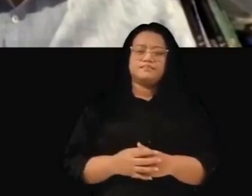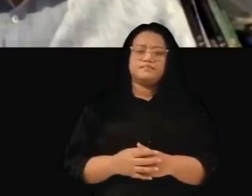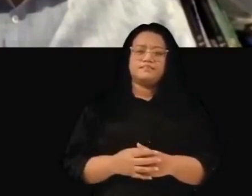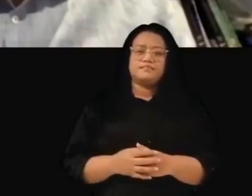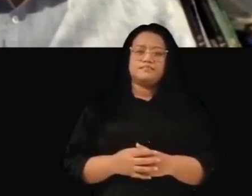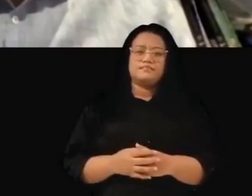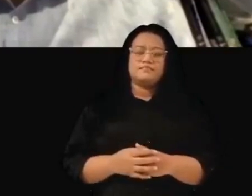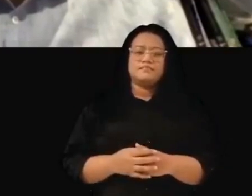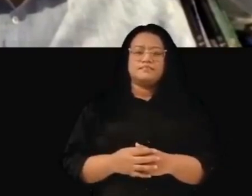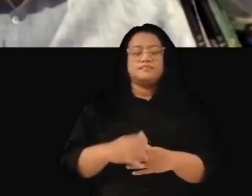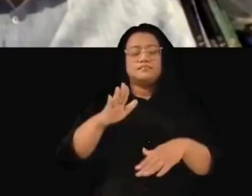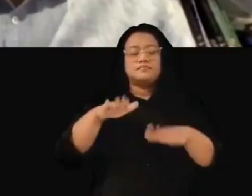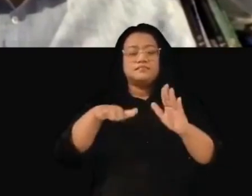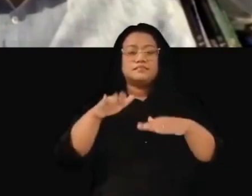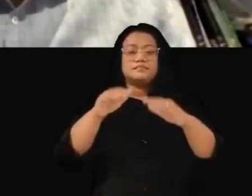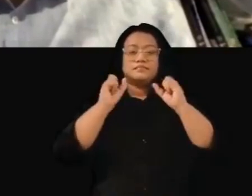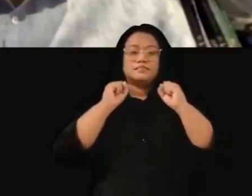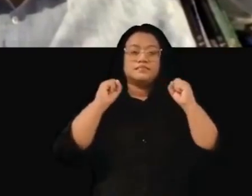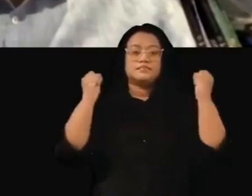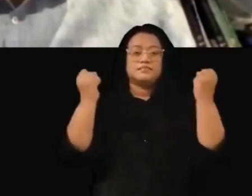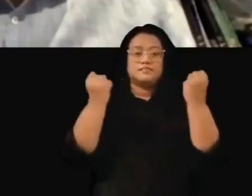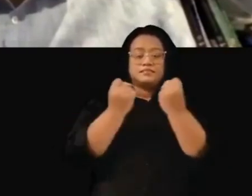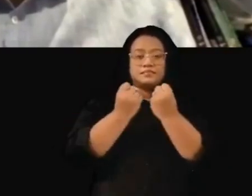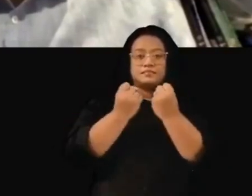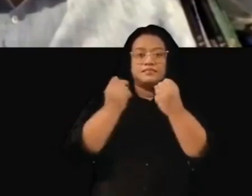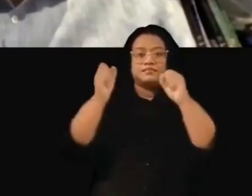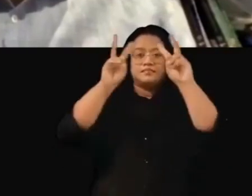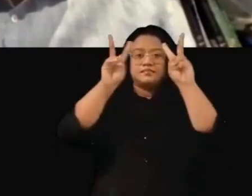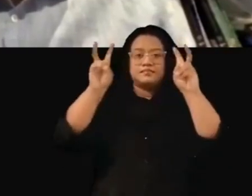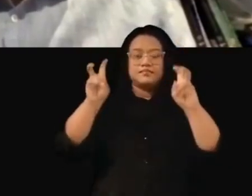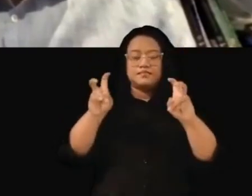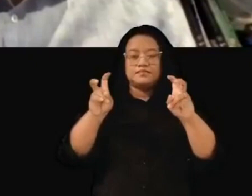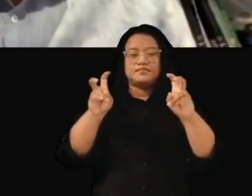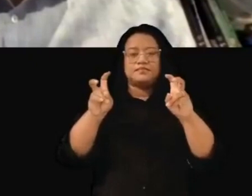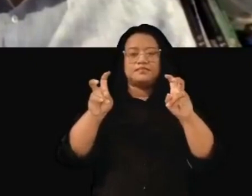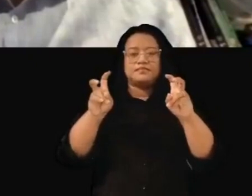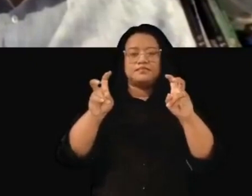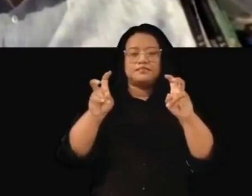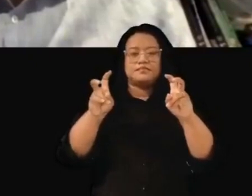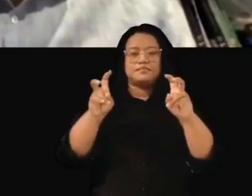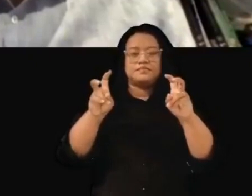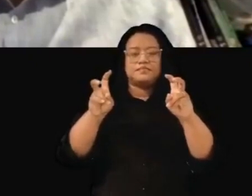Anualmente se faz um seminário sobre esse tema, que é